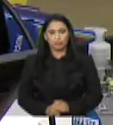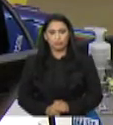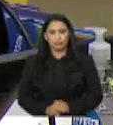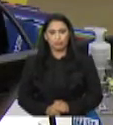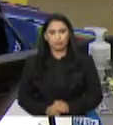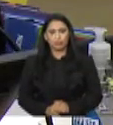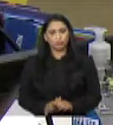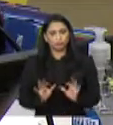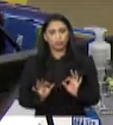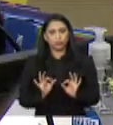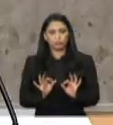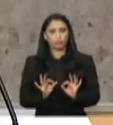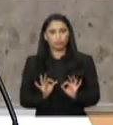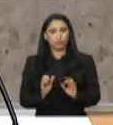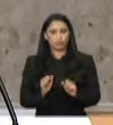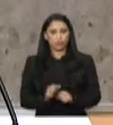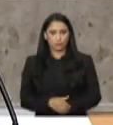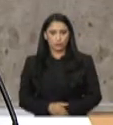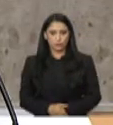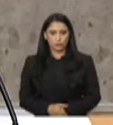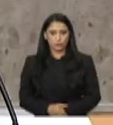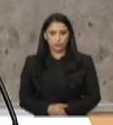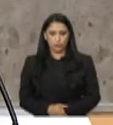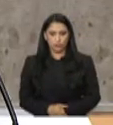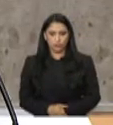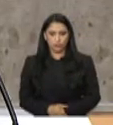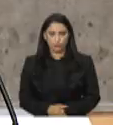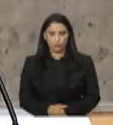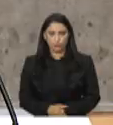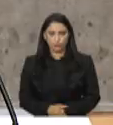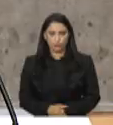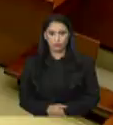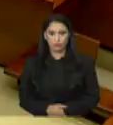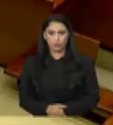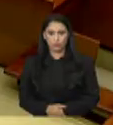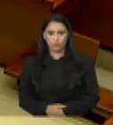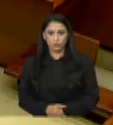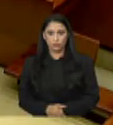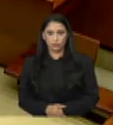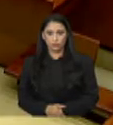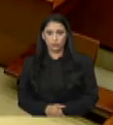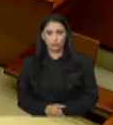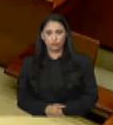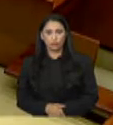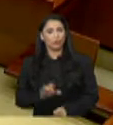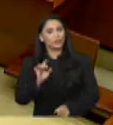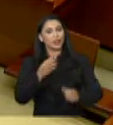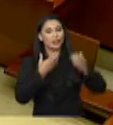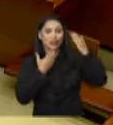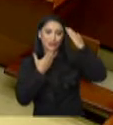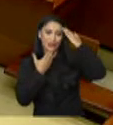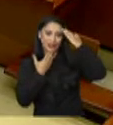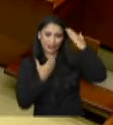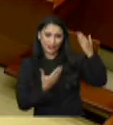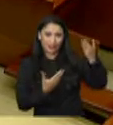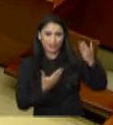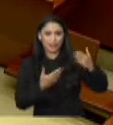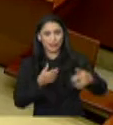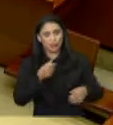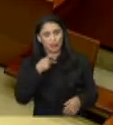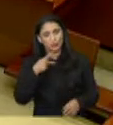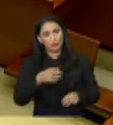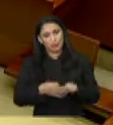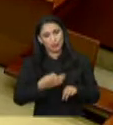Com certeza a funcionar é só agradecimento a vossa excelência pelas